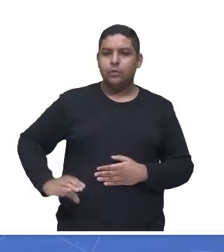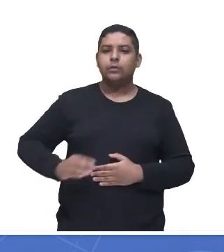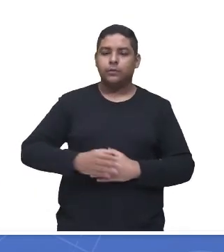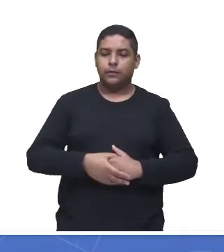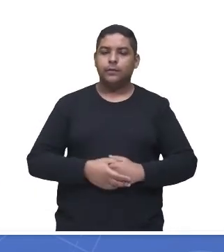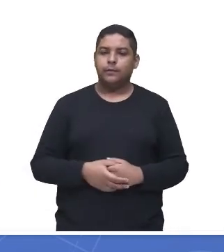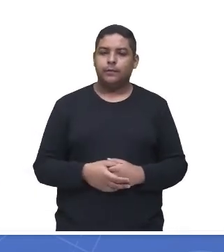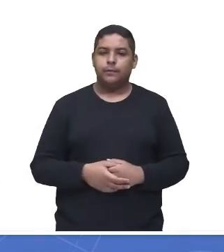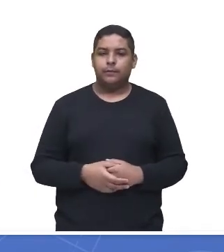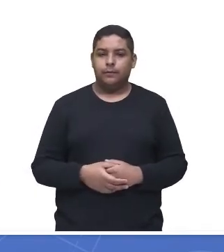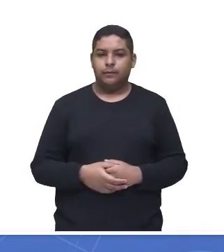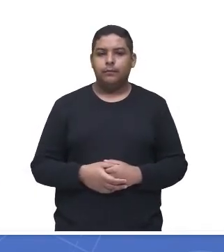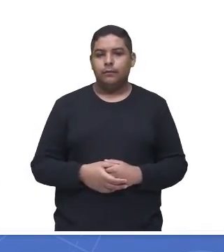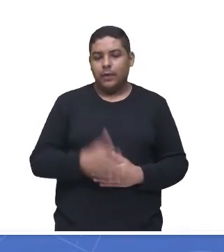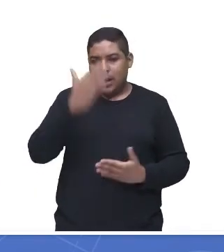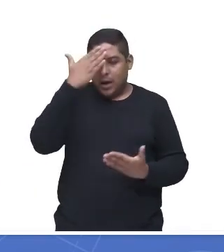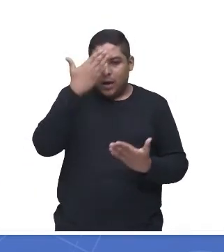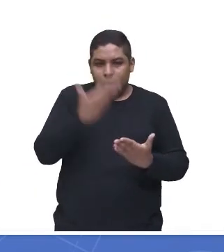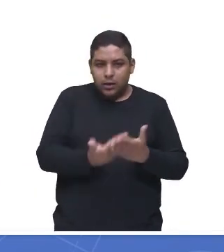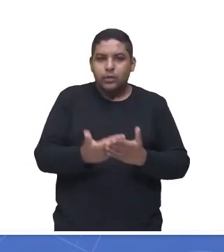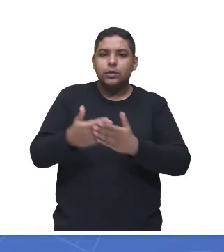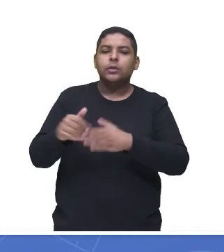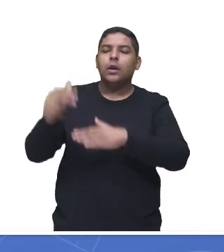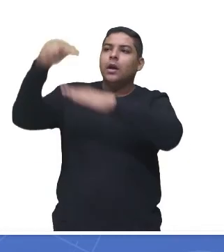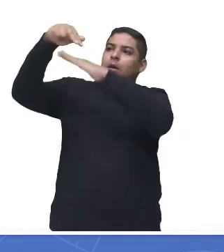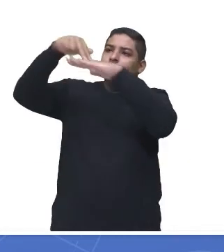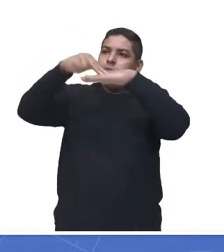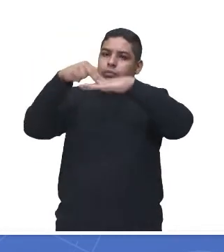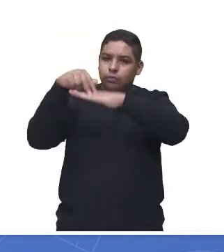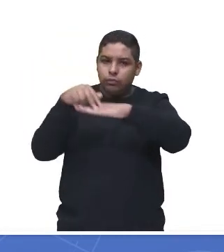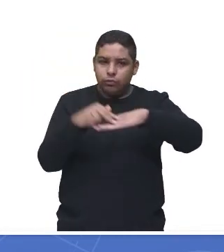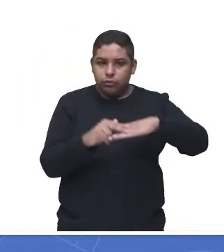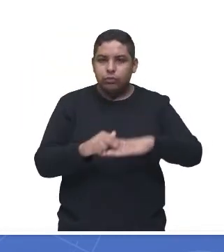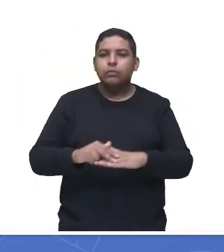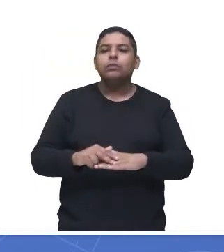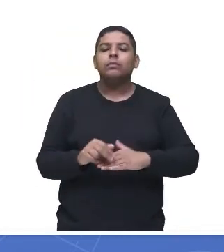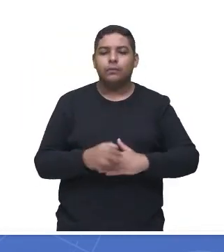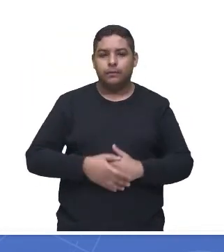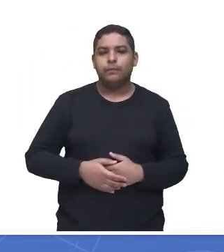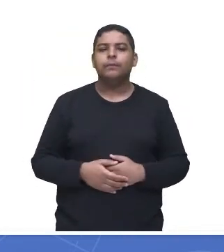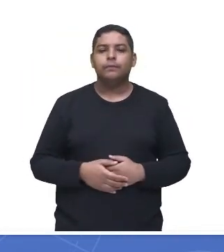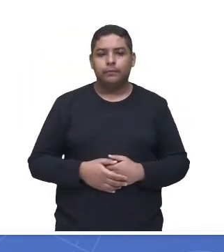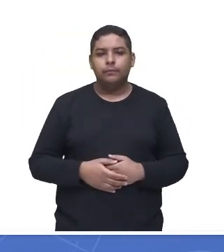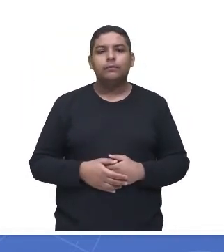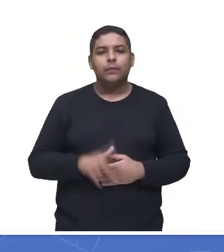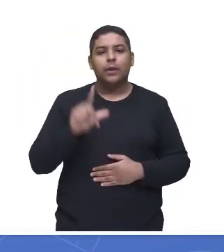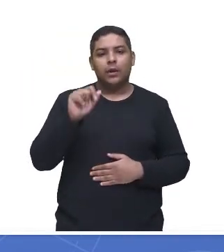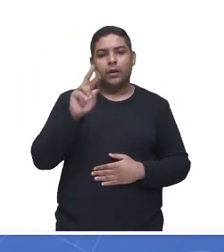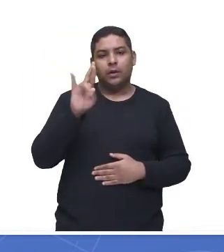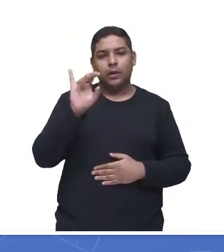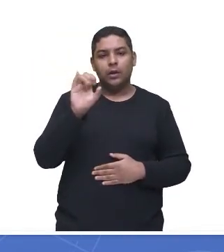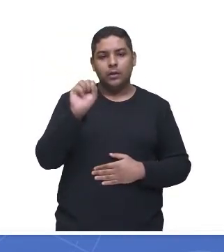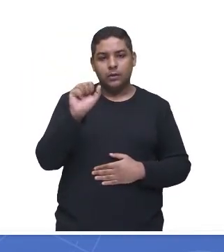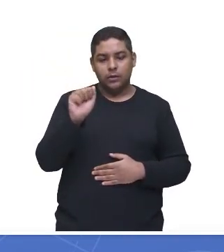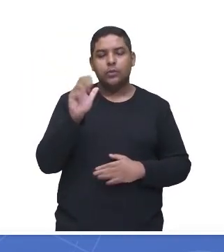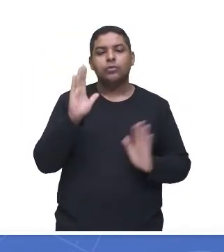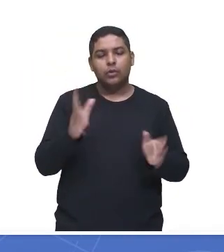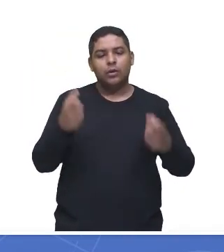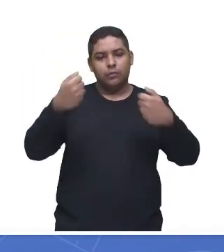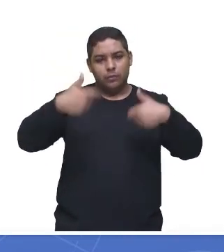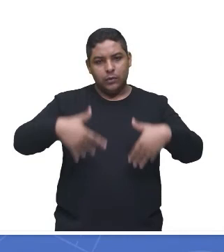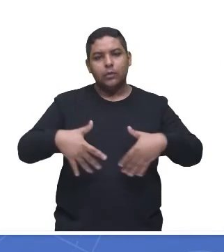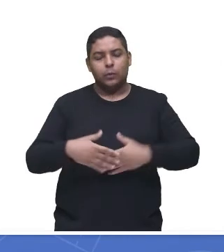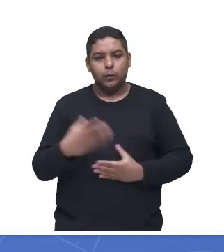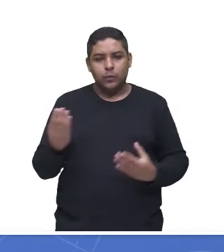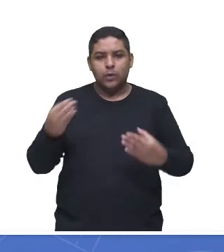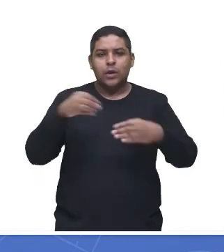cristianismo. Quem acredita, né, estamos dentro dessa visão do cristianismo. Então a Larissa, ela falou dentro dessa questão aí,